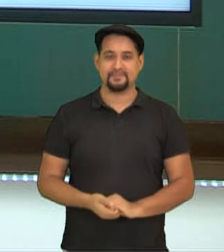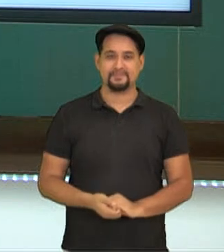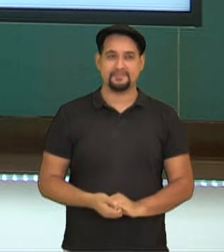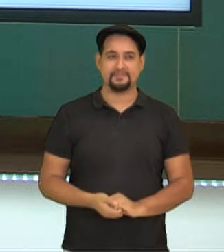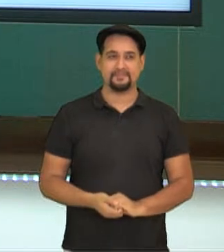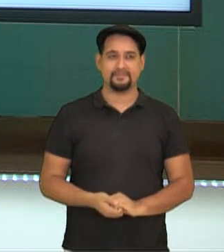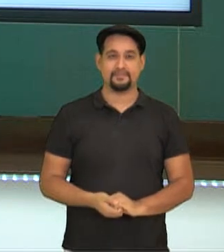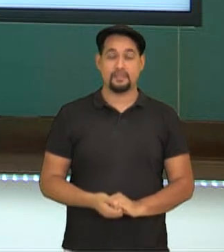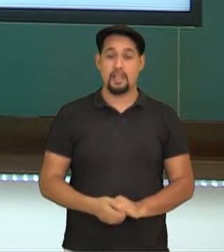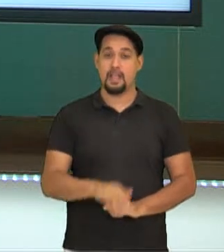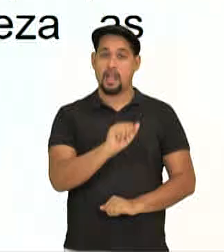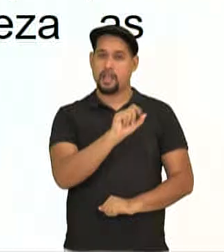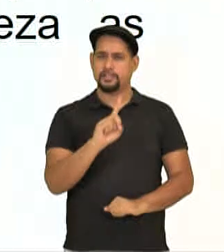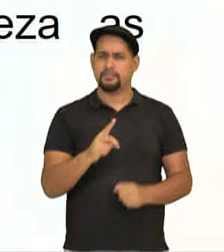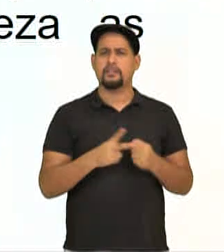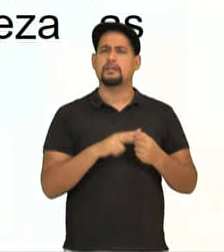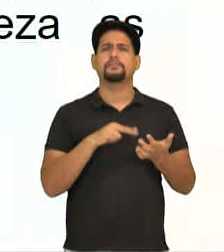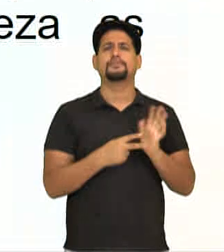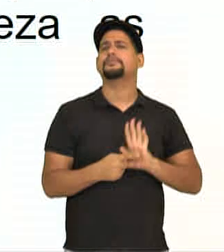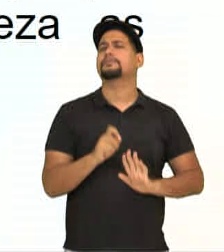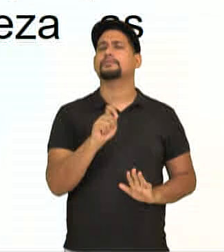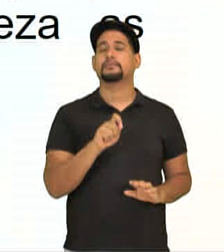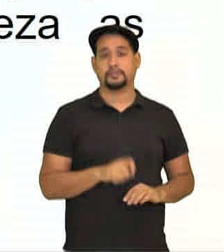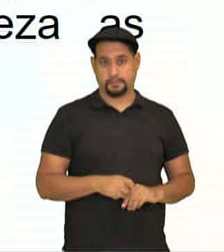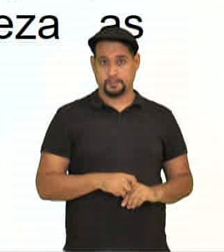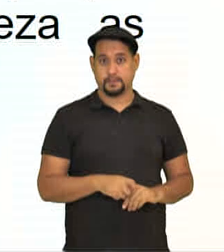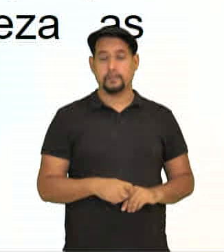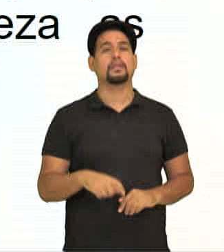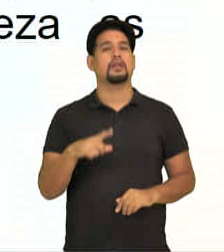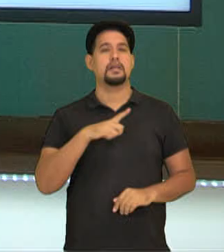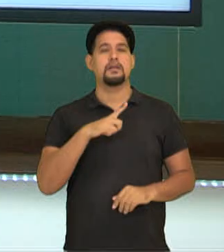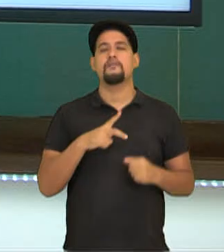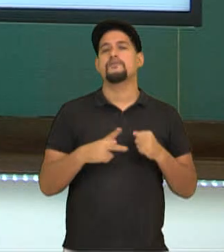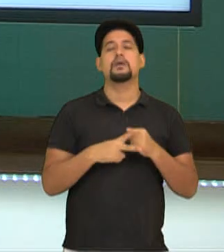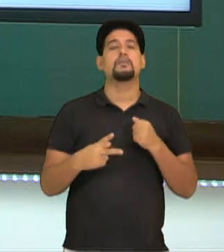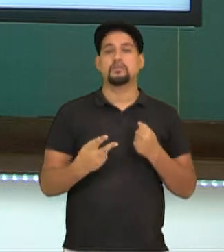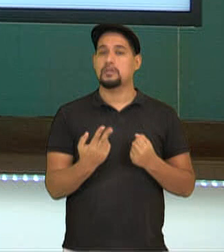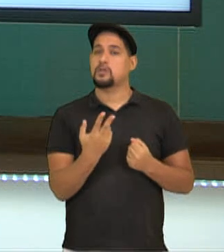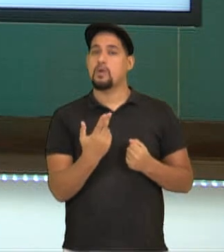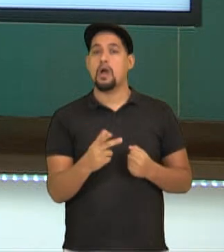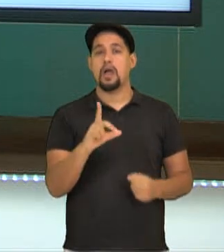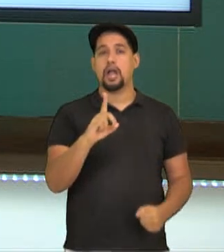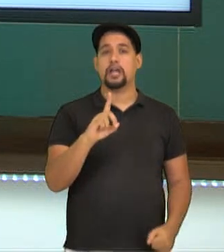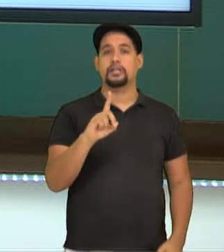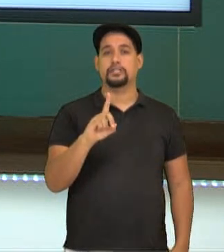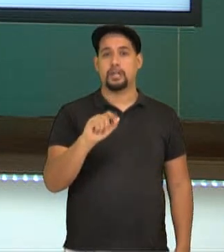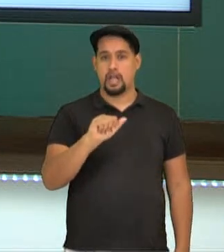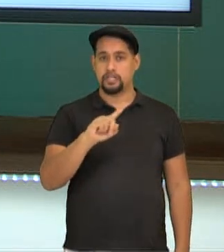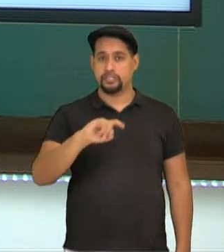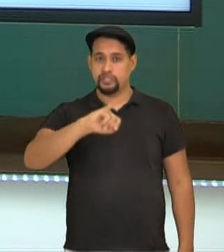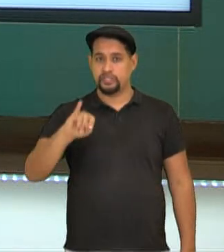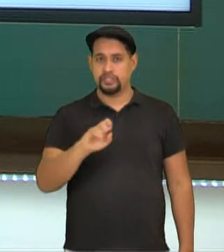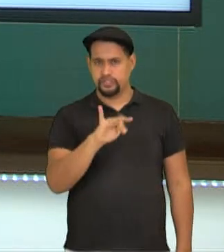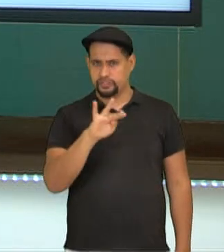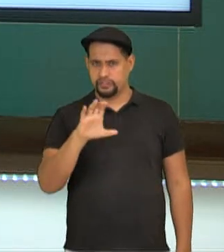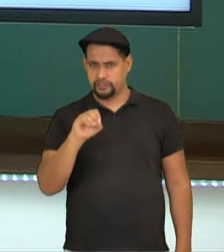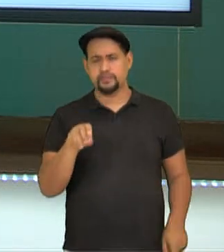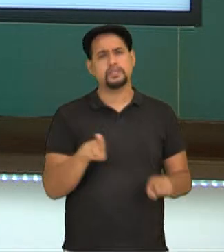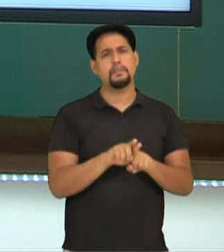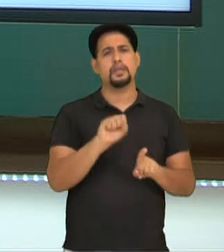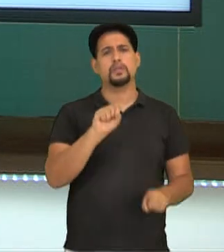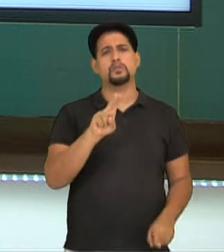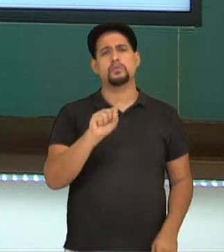Então, o advérbio, o que ele é? Os advérbios estão para os verbos, assim como os adjetivos estão para os substantivos. Como